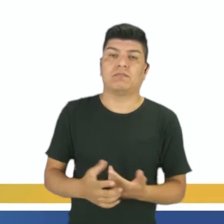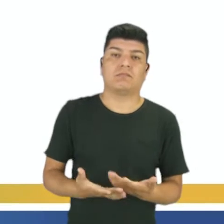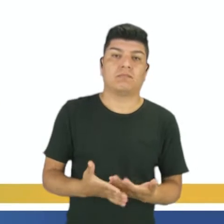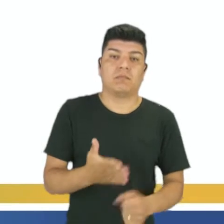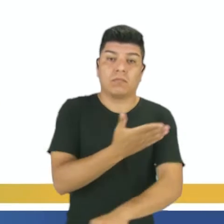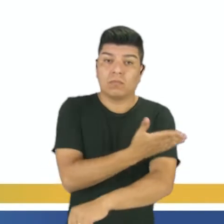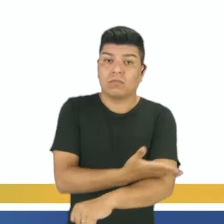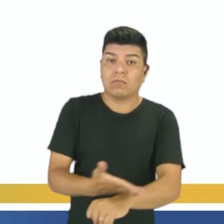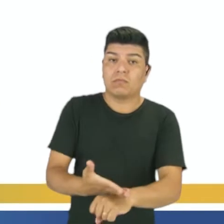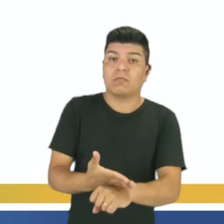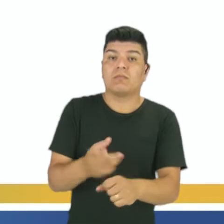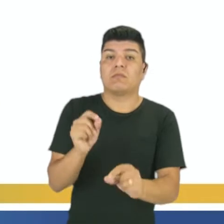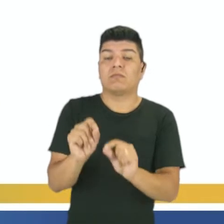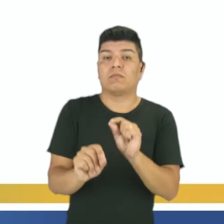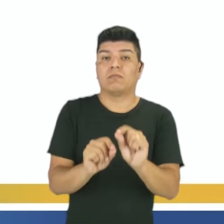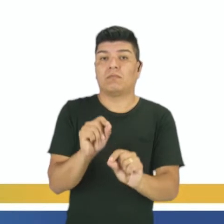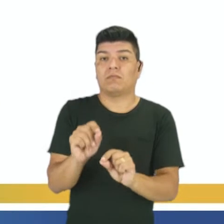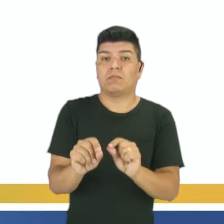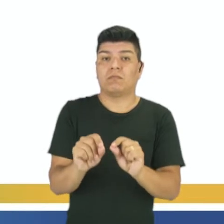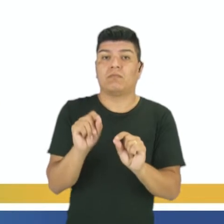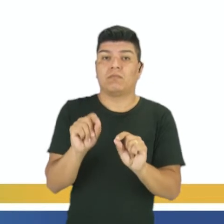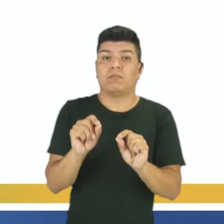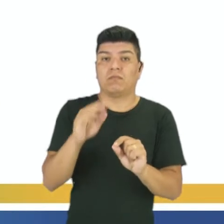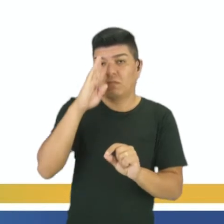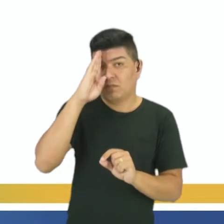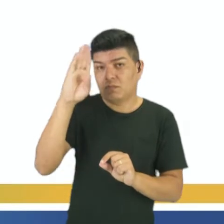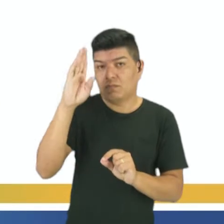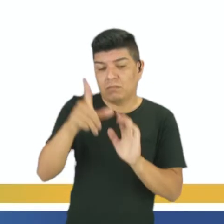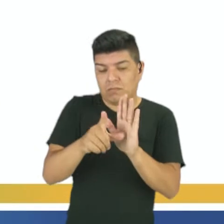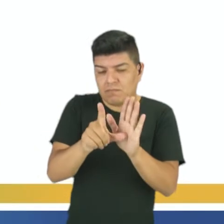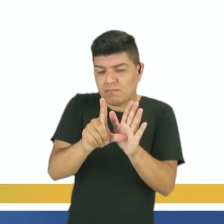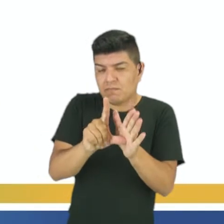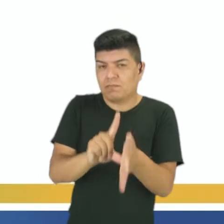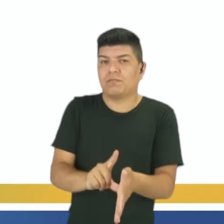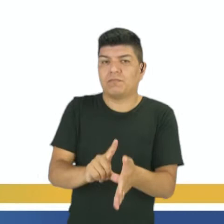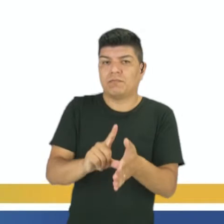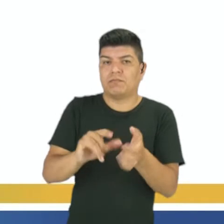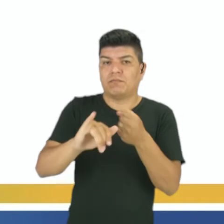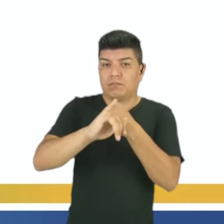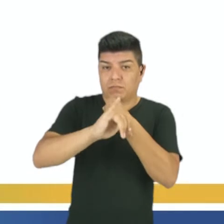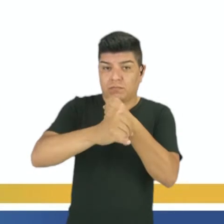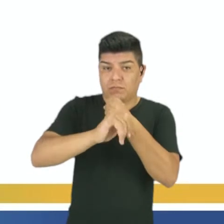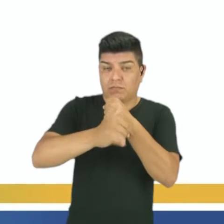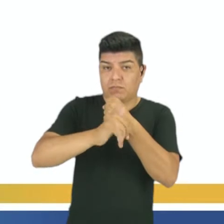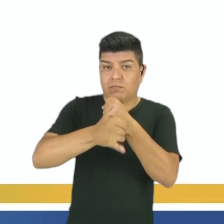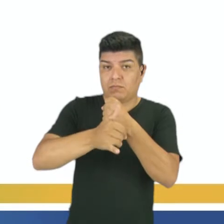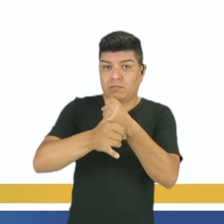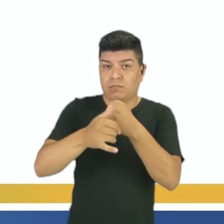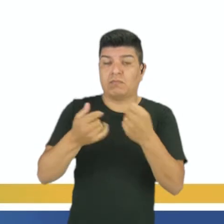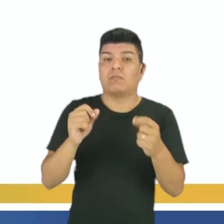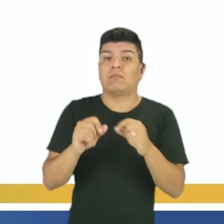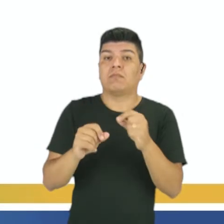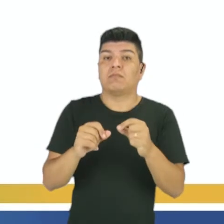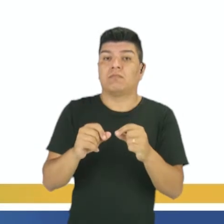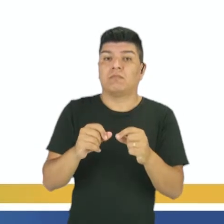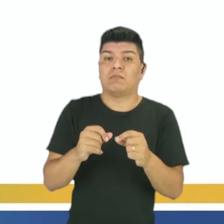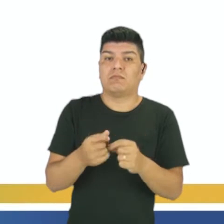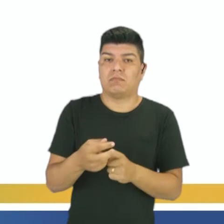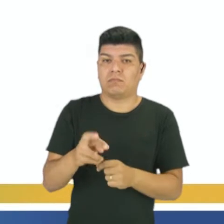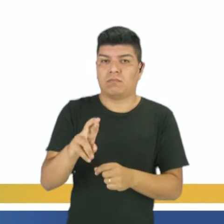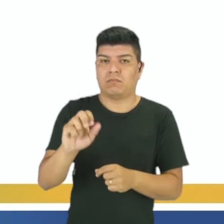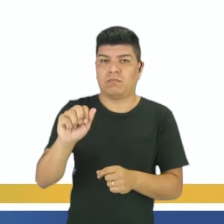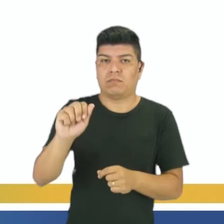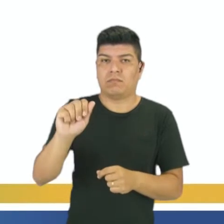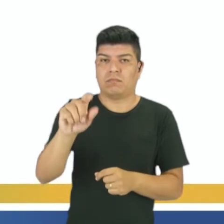Tradicionalmente, considera-se a precursora, ou seja, que veio antes da crônica, uma crítica dramática, mas